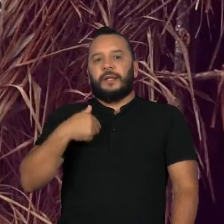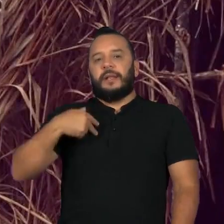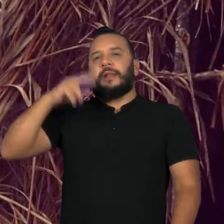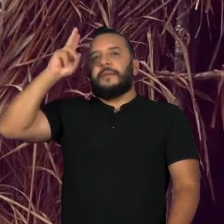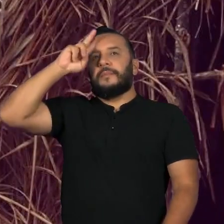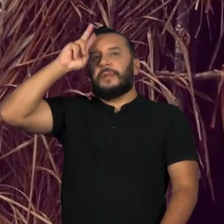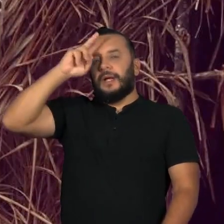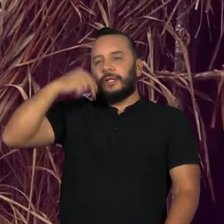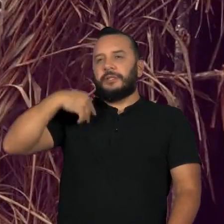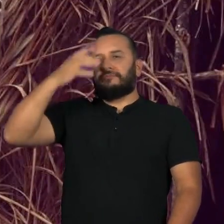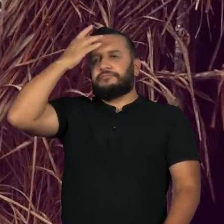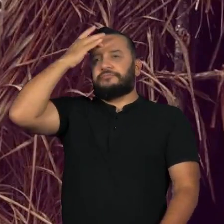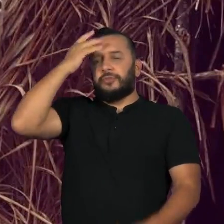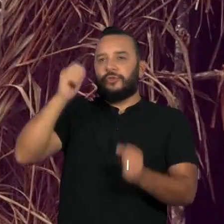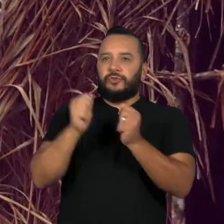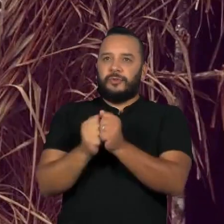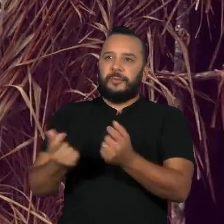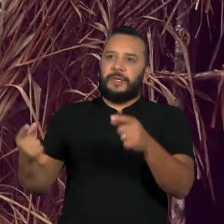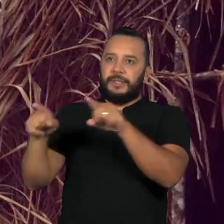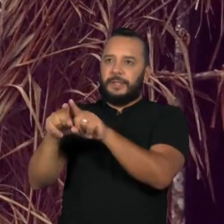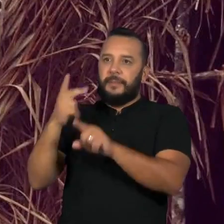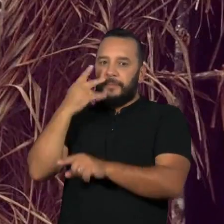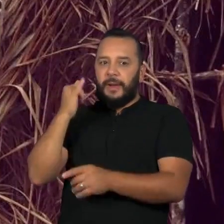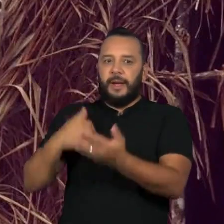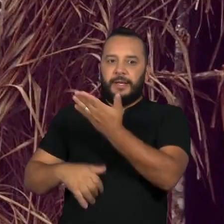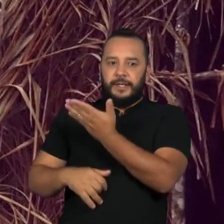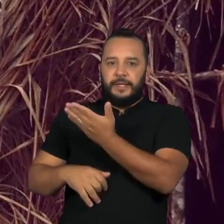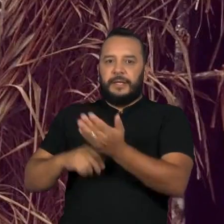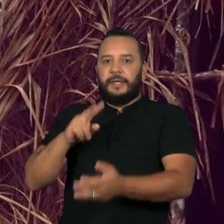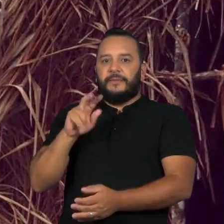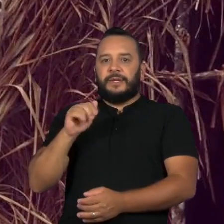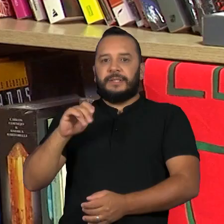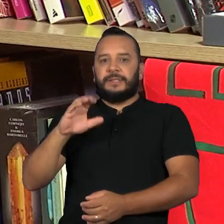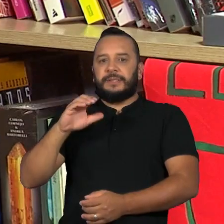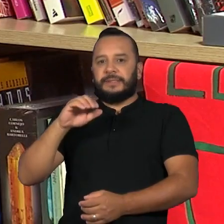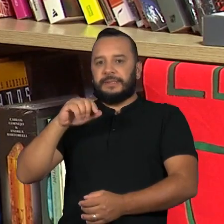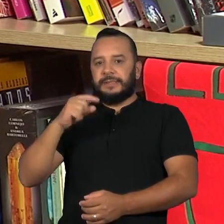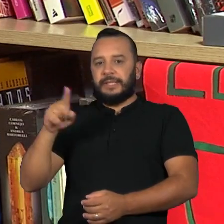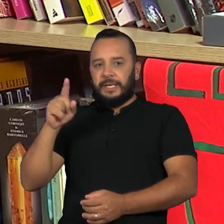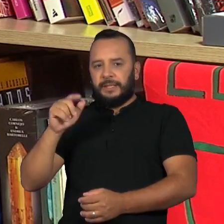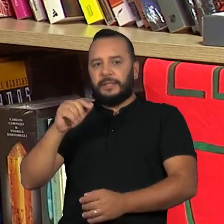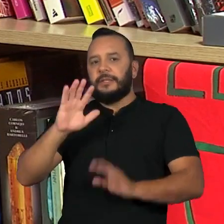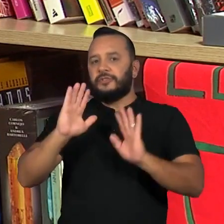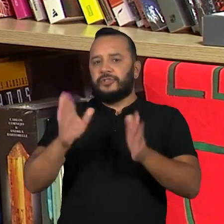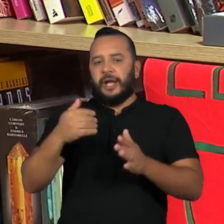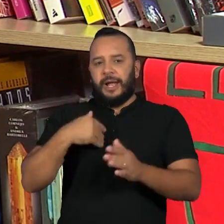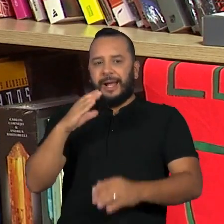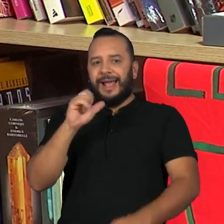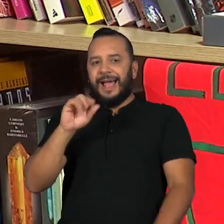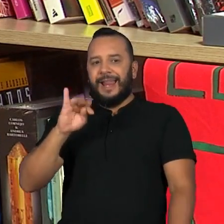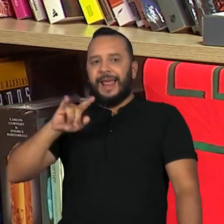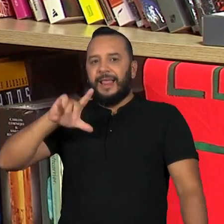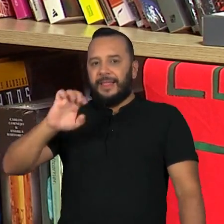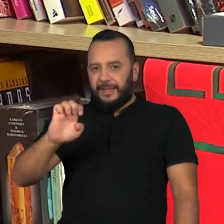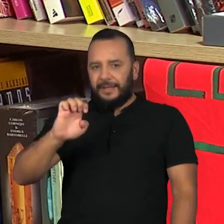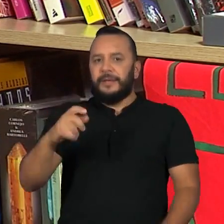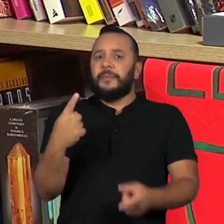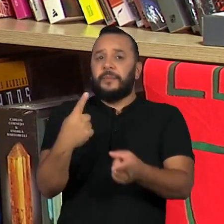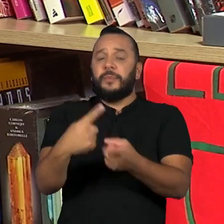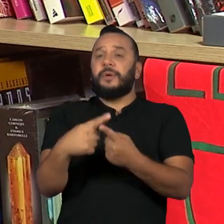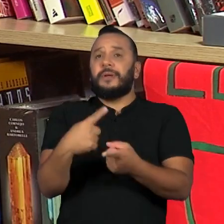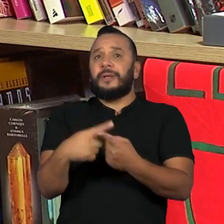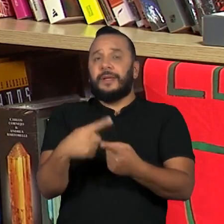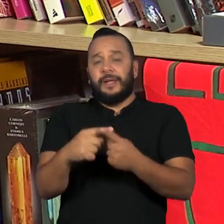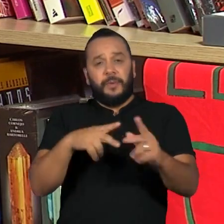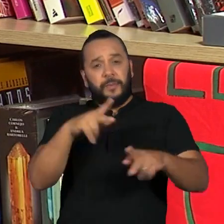o documentarista e indigenista Vansan Carelli. Então é um filme muito emocionante, assim, porque os Enauenê estão